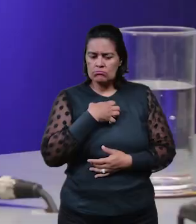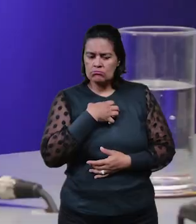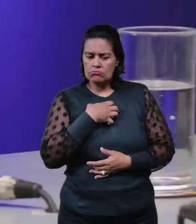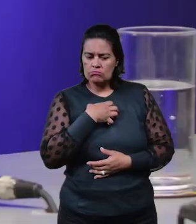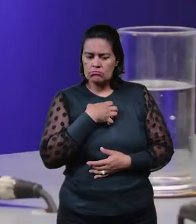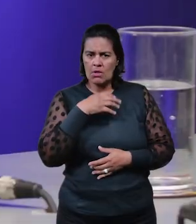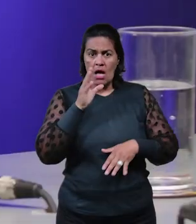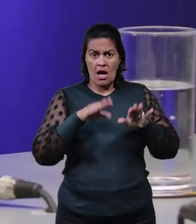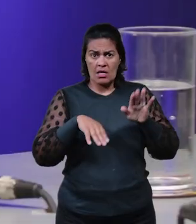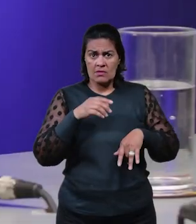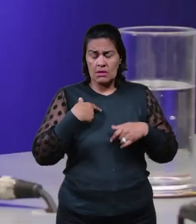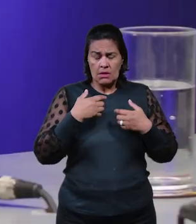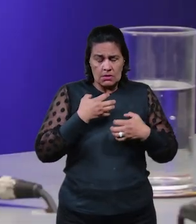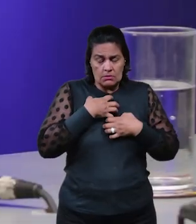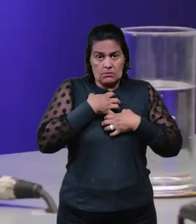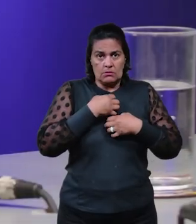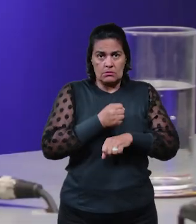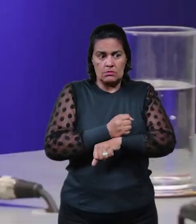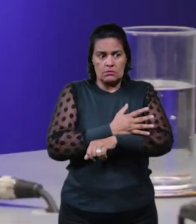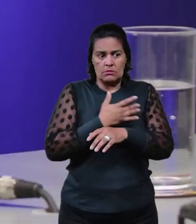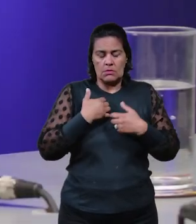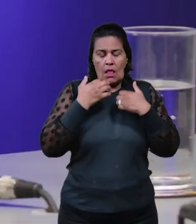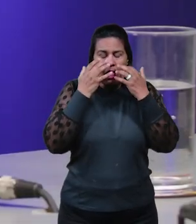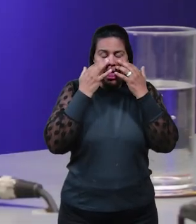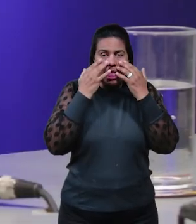chorei junto com o cliente por conta que